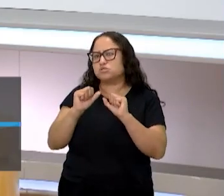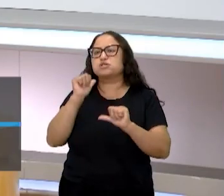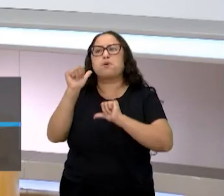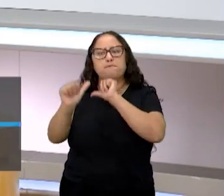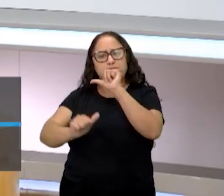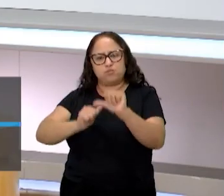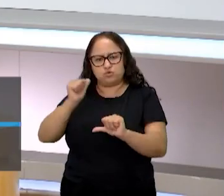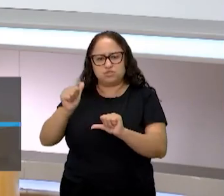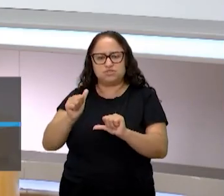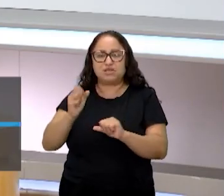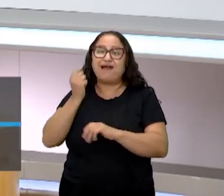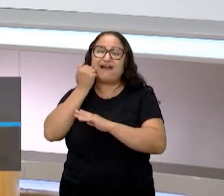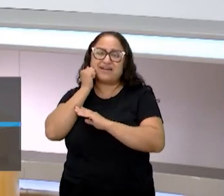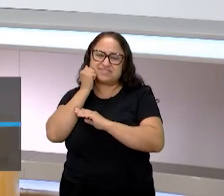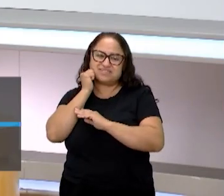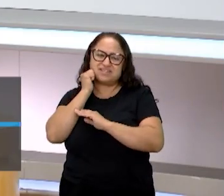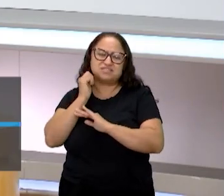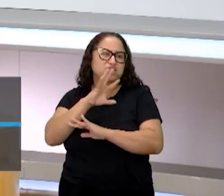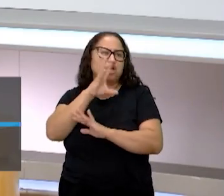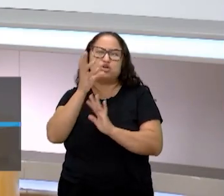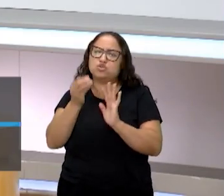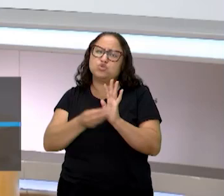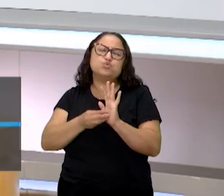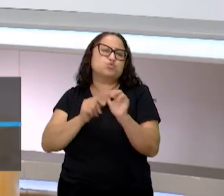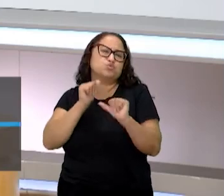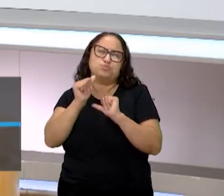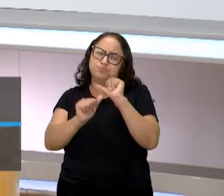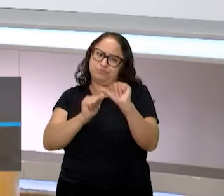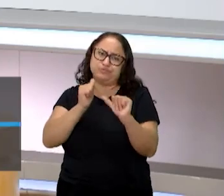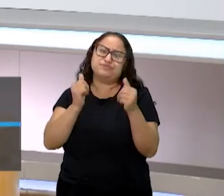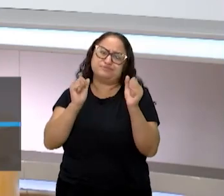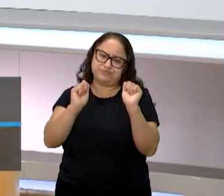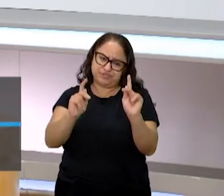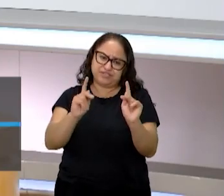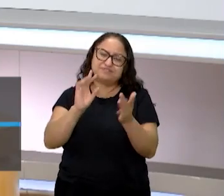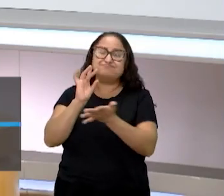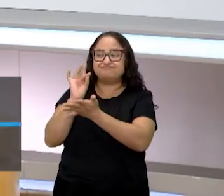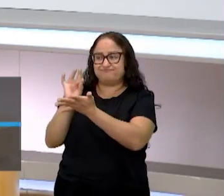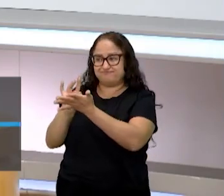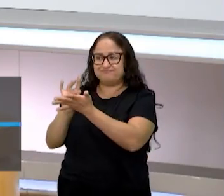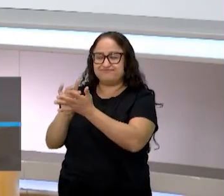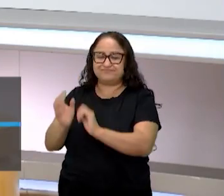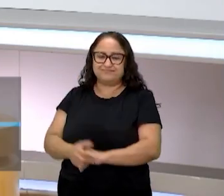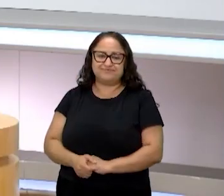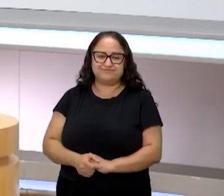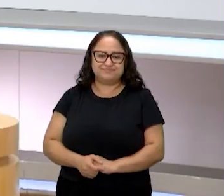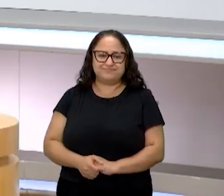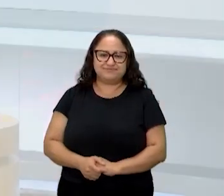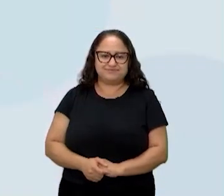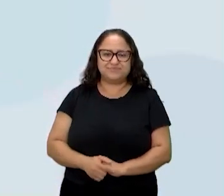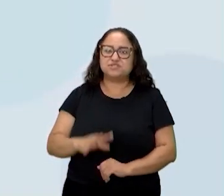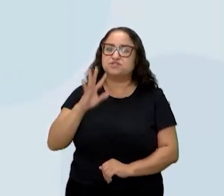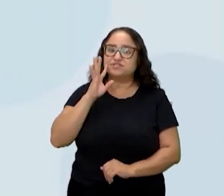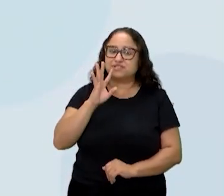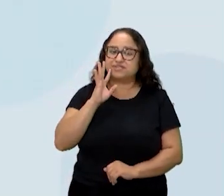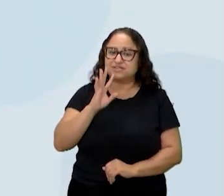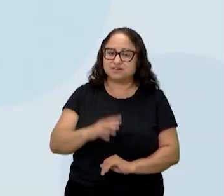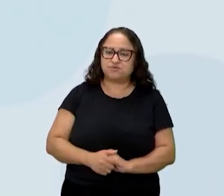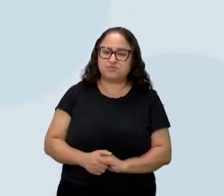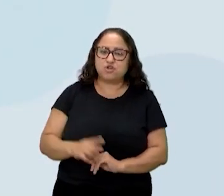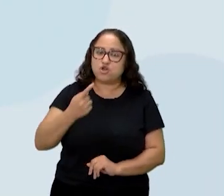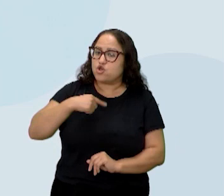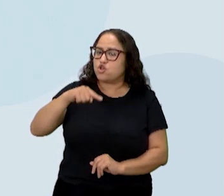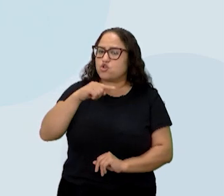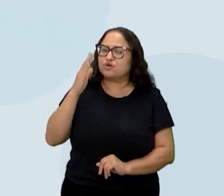mudanças, né? Aliás, na ciência, tudo pode se modificar. Verdade. E aí, gente, olha só que bacana, né? A